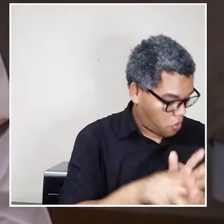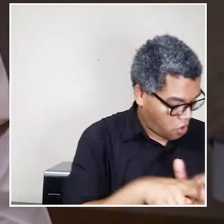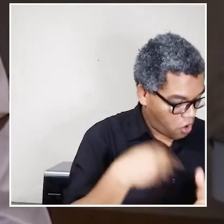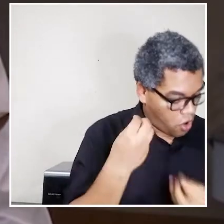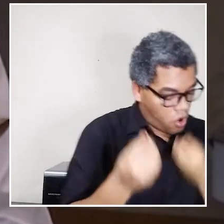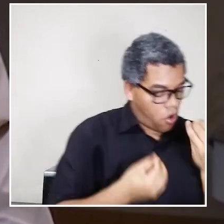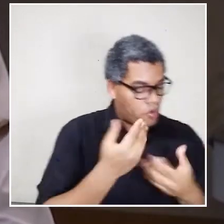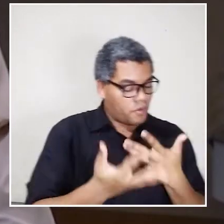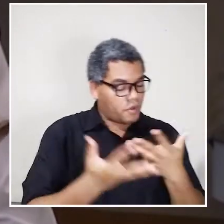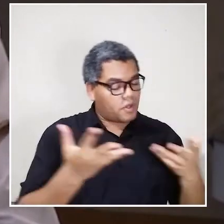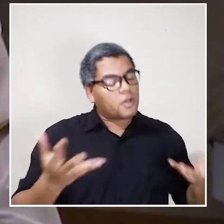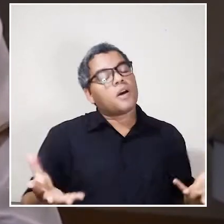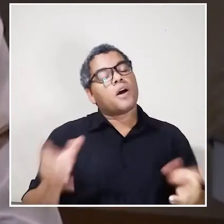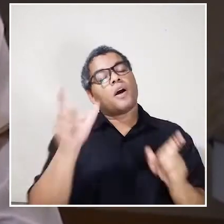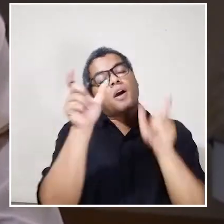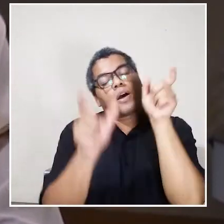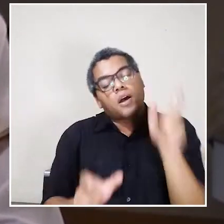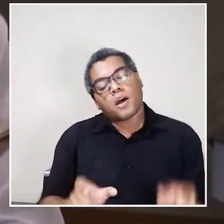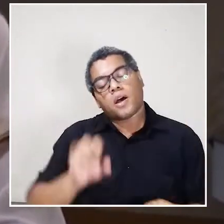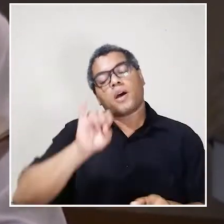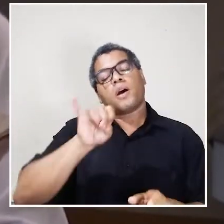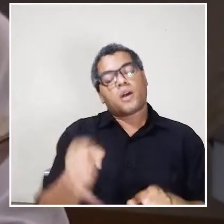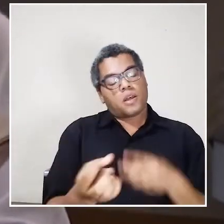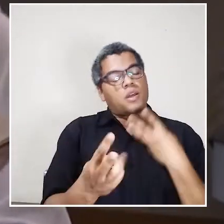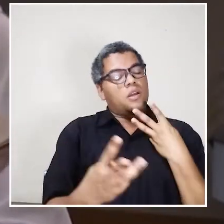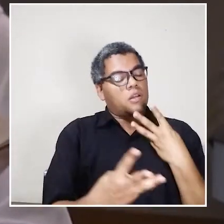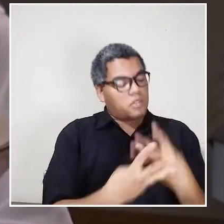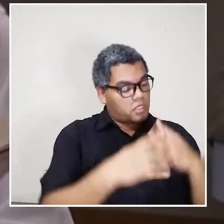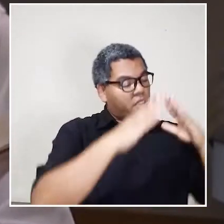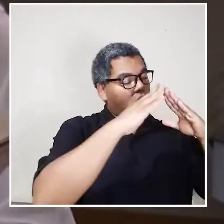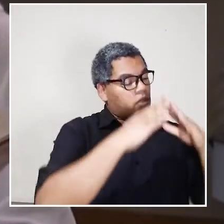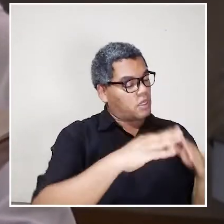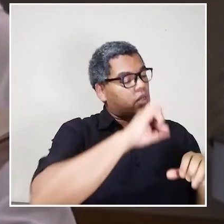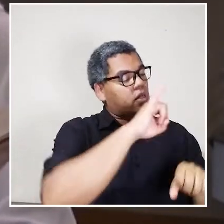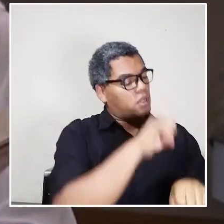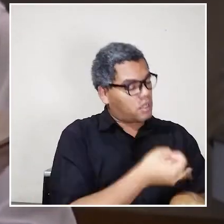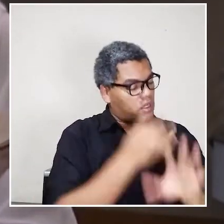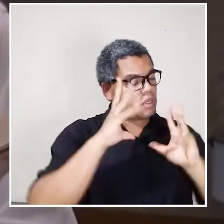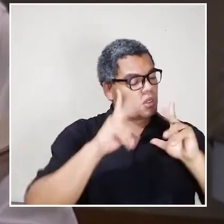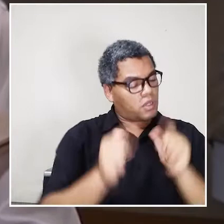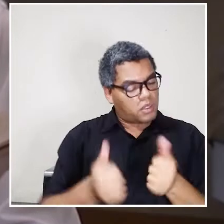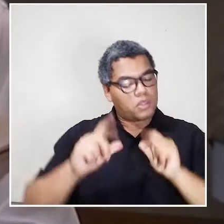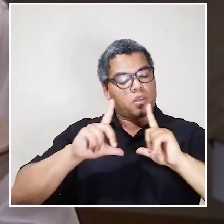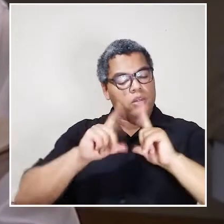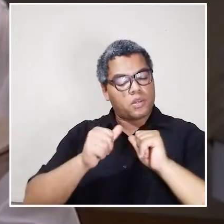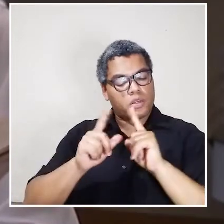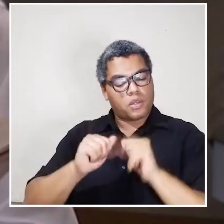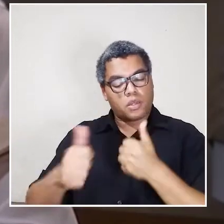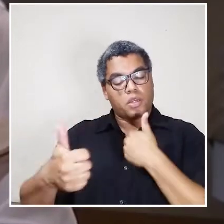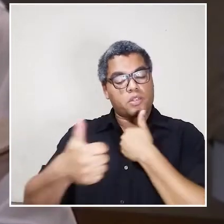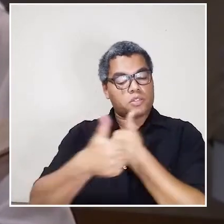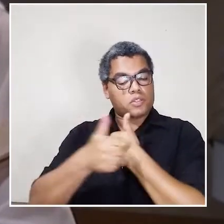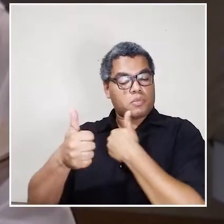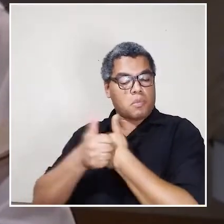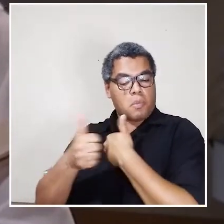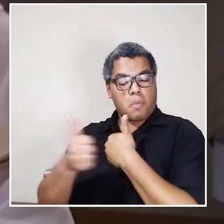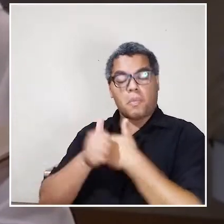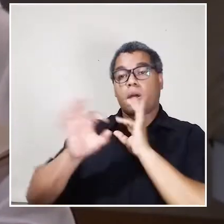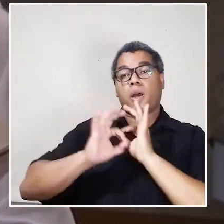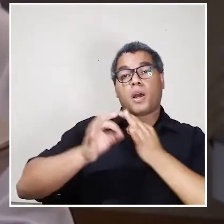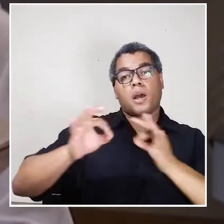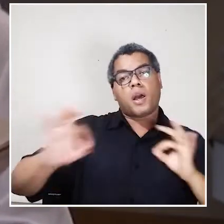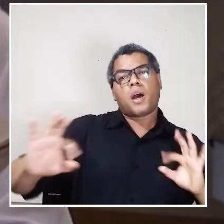como hoje se vê. Aos homens de Judá, os moradores de Jerusalém, todo Israel, quer os de perto, quer os de